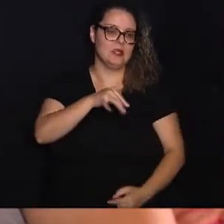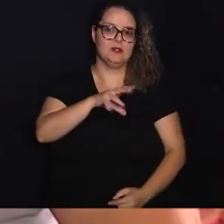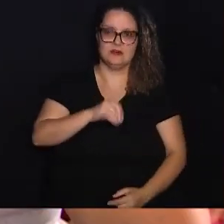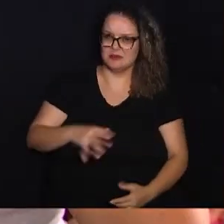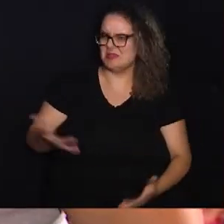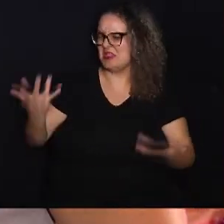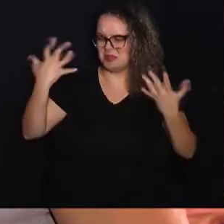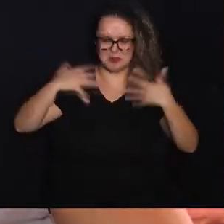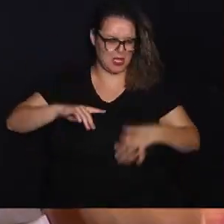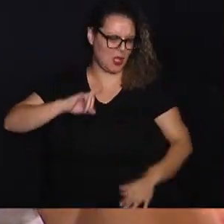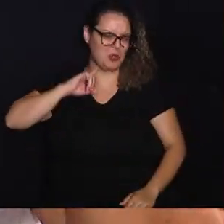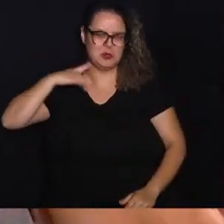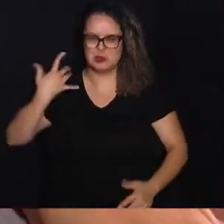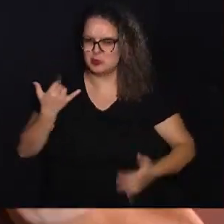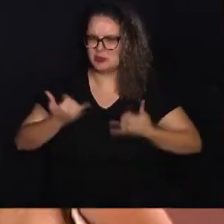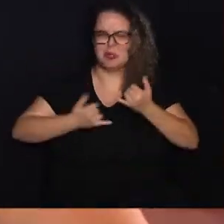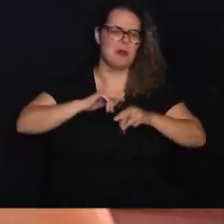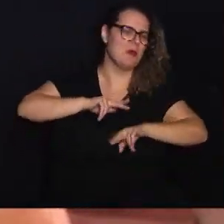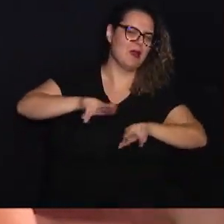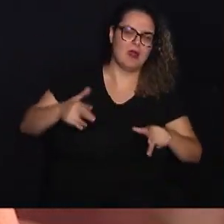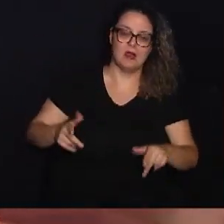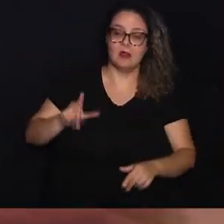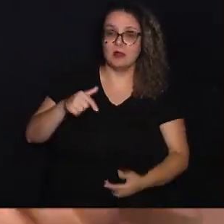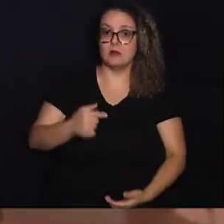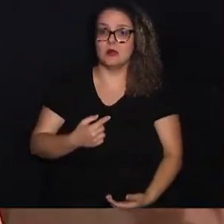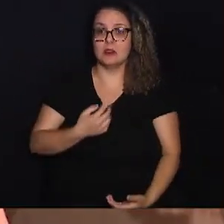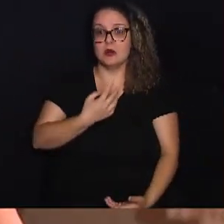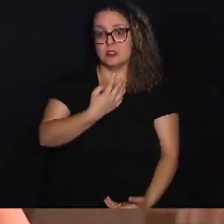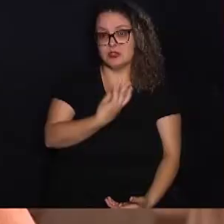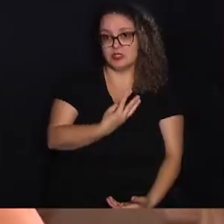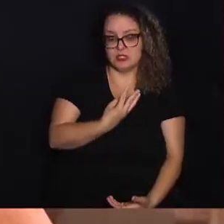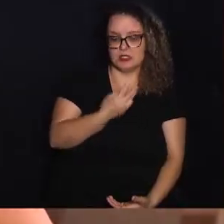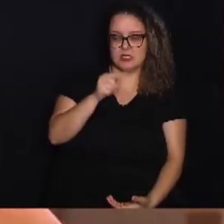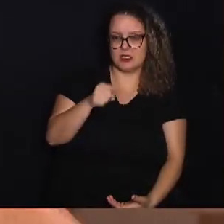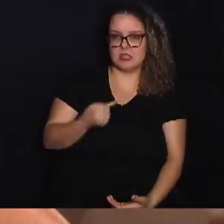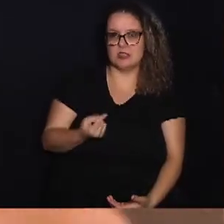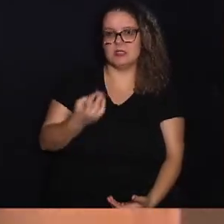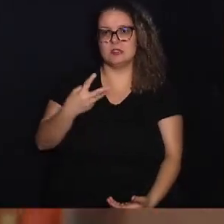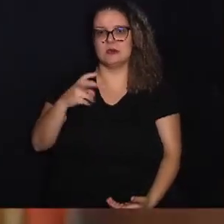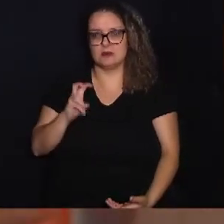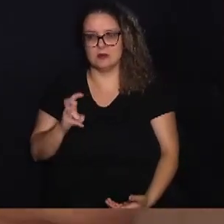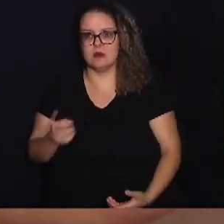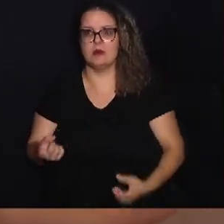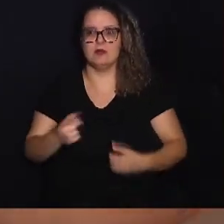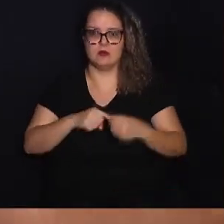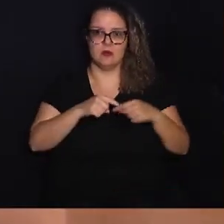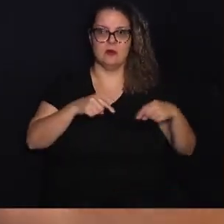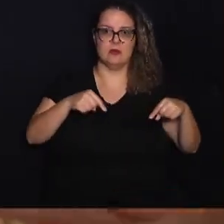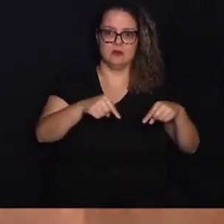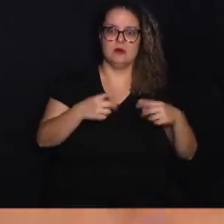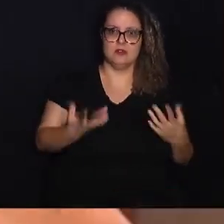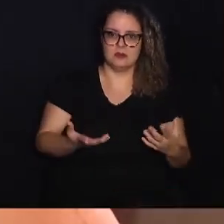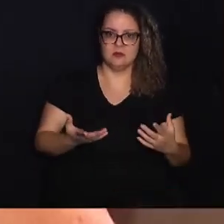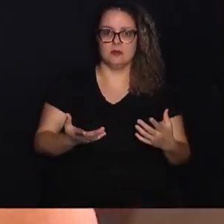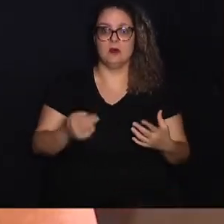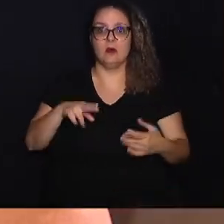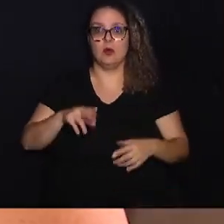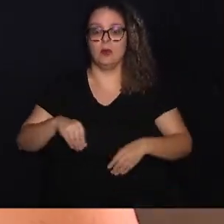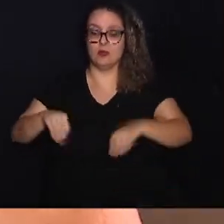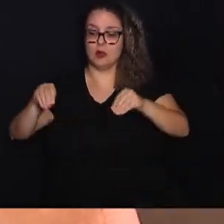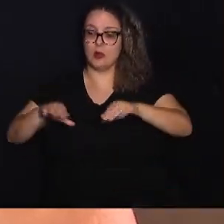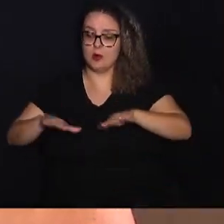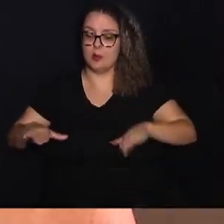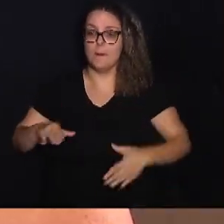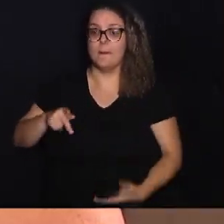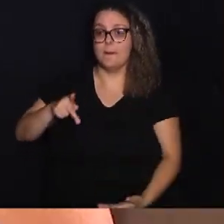empoeiram bastante. E por volta de 15 para as 4 nós voltamos para a sala ou fazemos um piquenique lá fora. Nessa hora então tem as